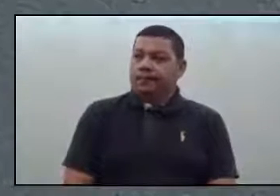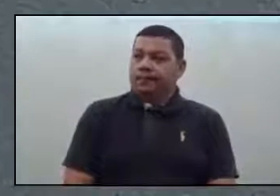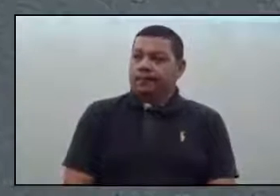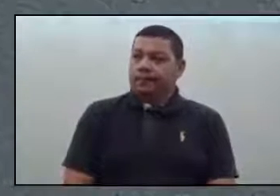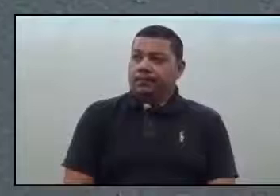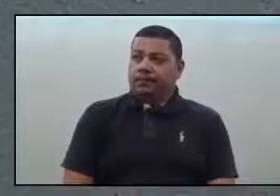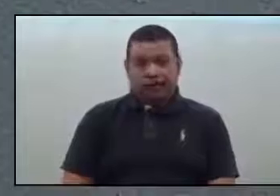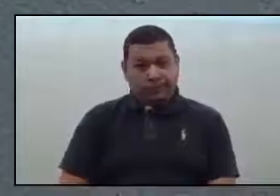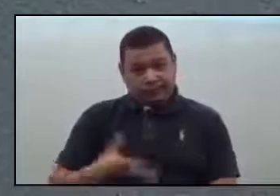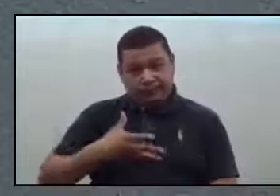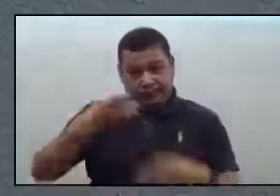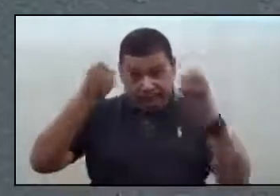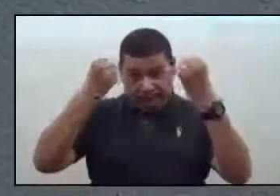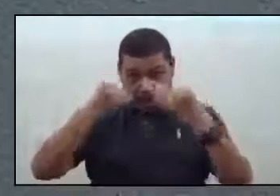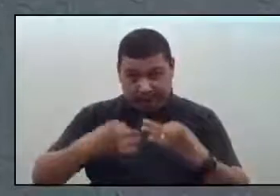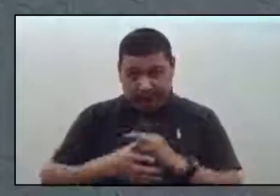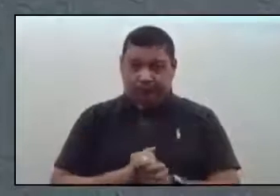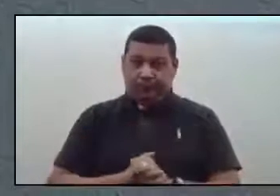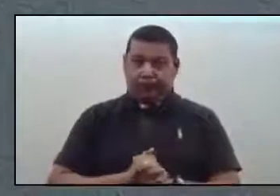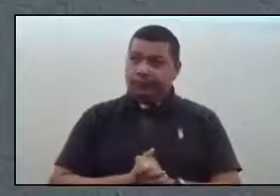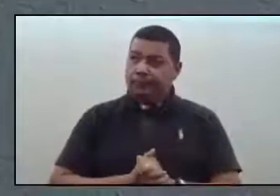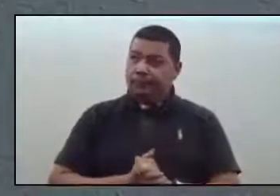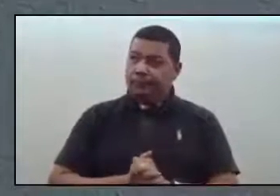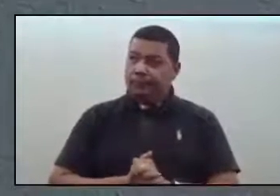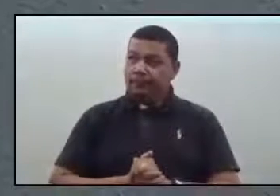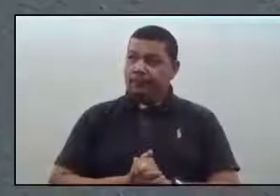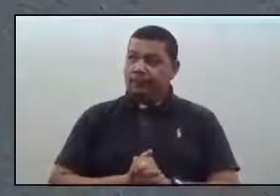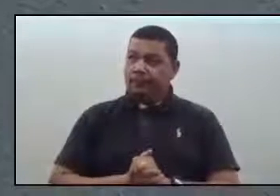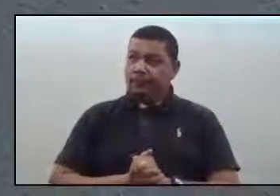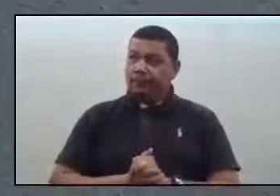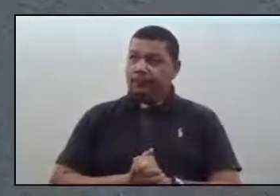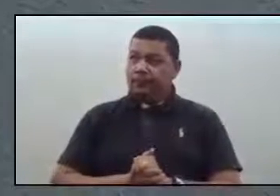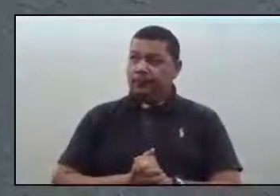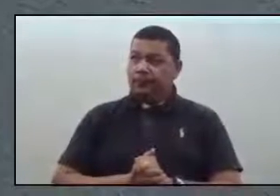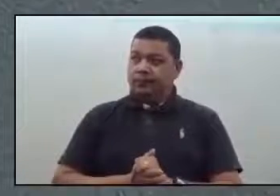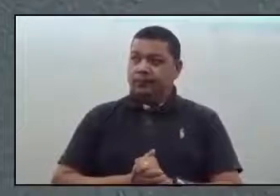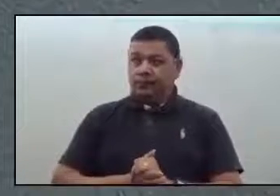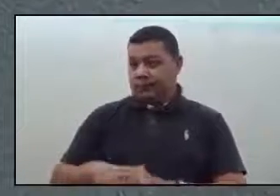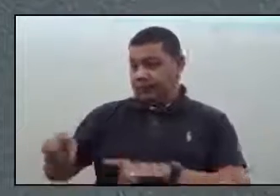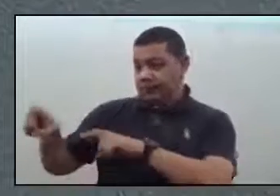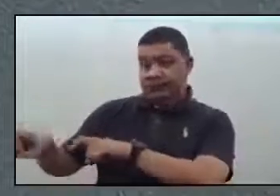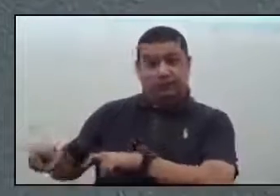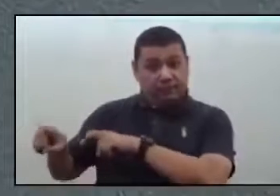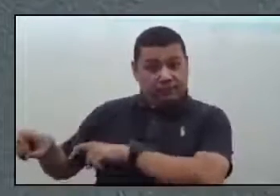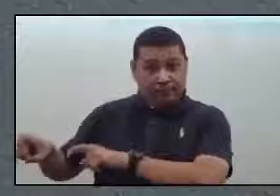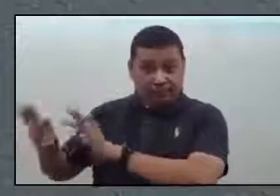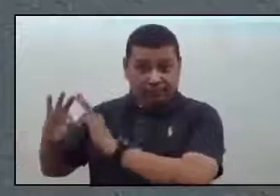Presidente, queria falar um pouquinho do setor produtivo. Vamos falar um pouquinho da agricultura familiar?